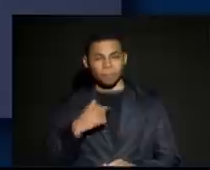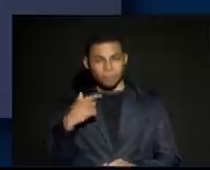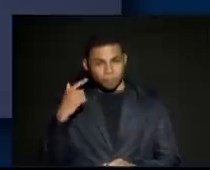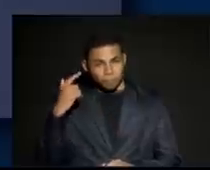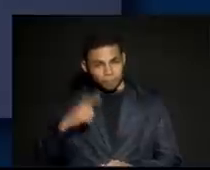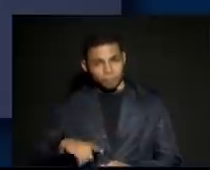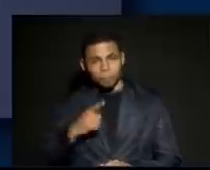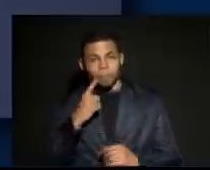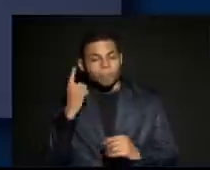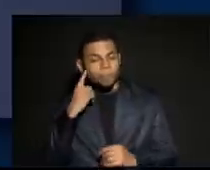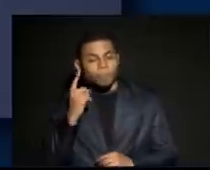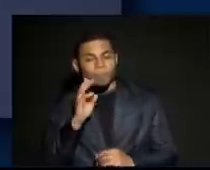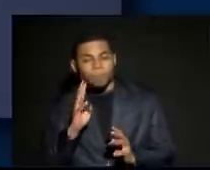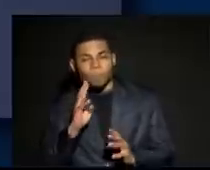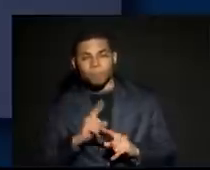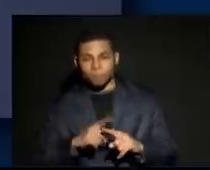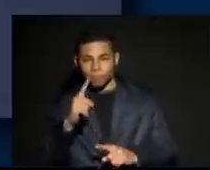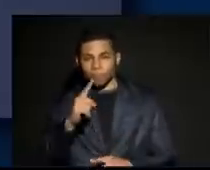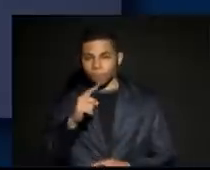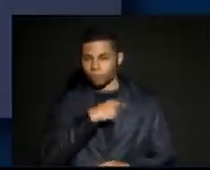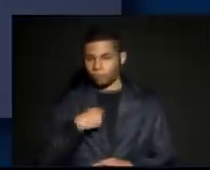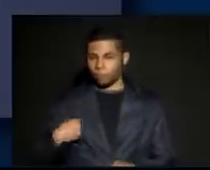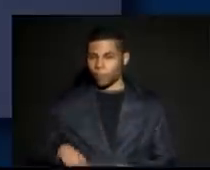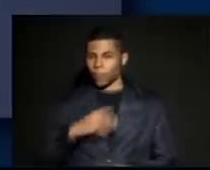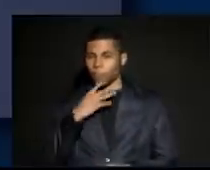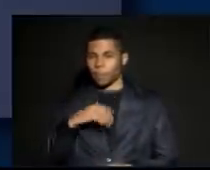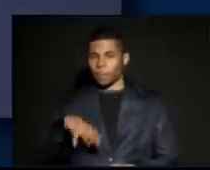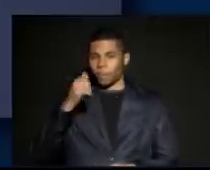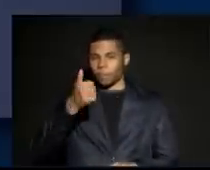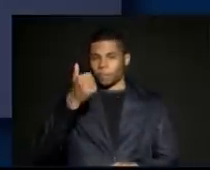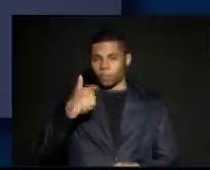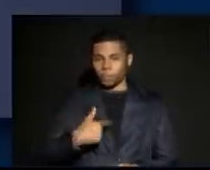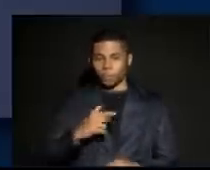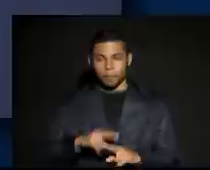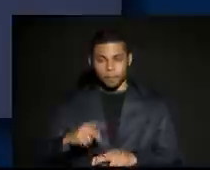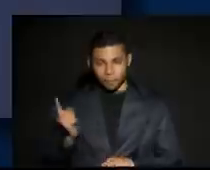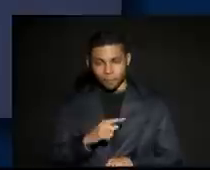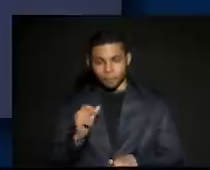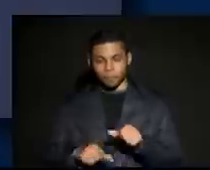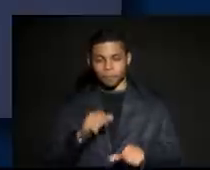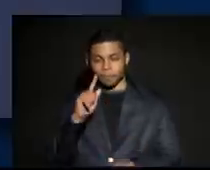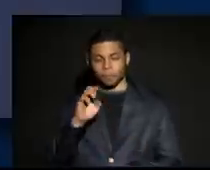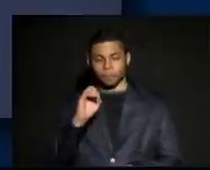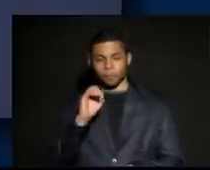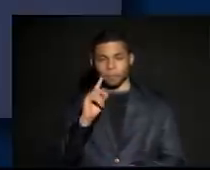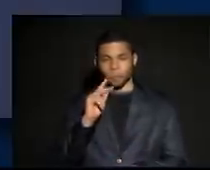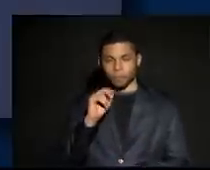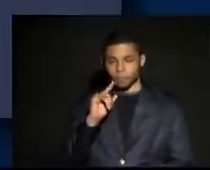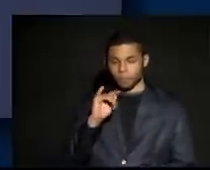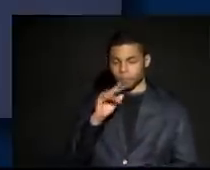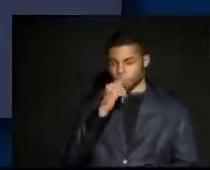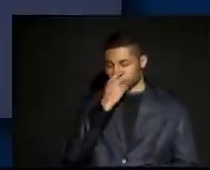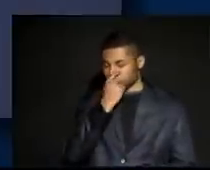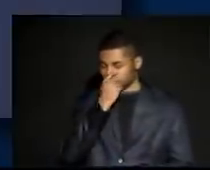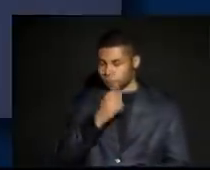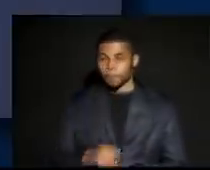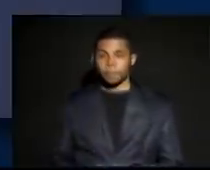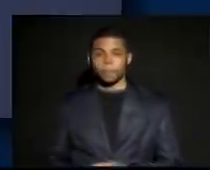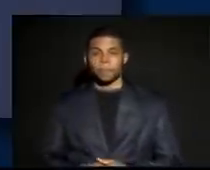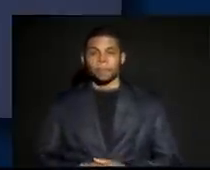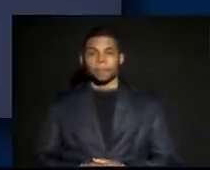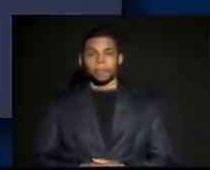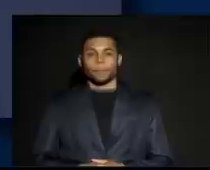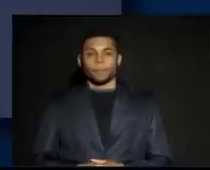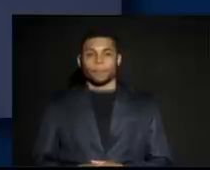conhece China melhor do que eu mas é eu acho que a gente mudou a geopolítica né é isso pode ser